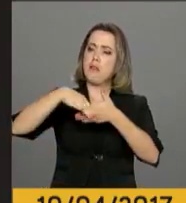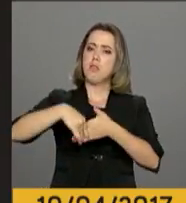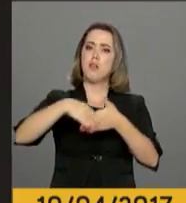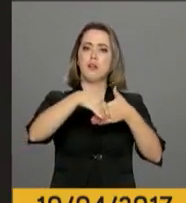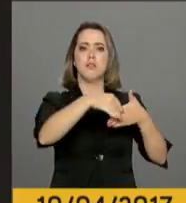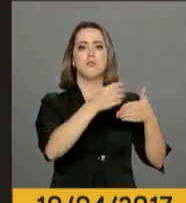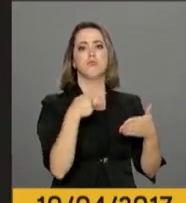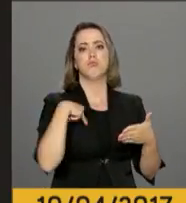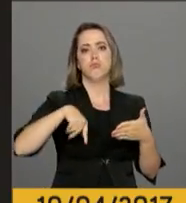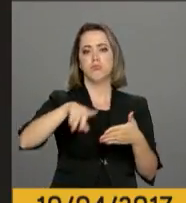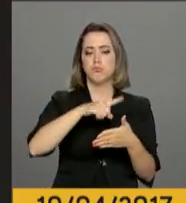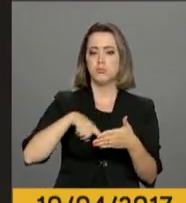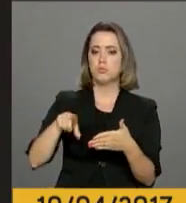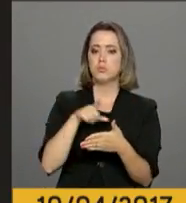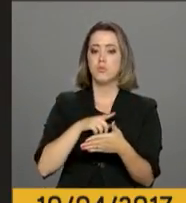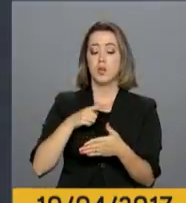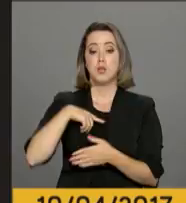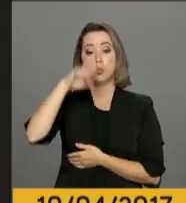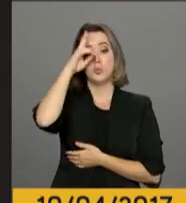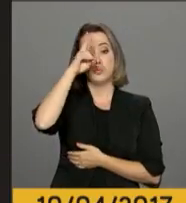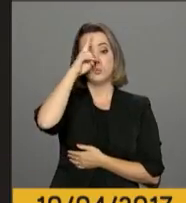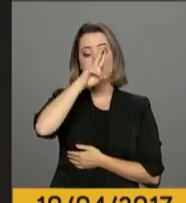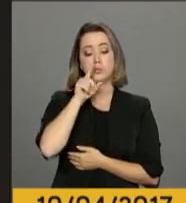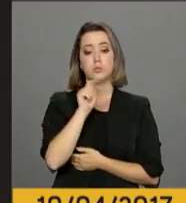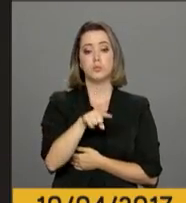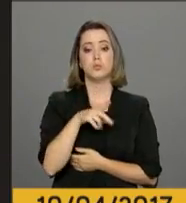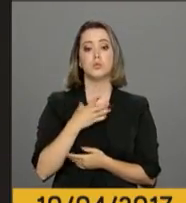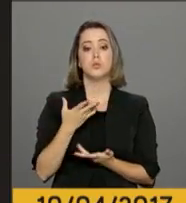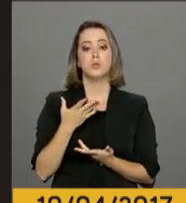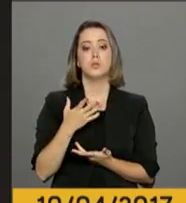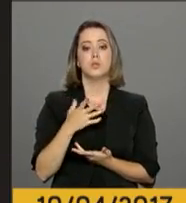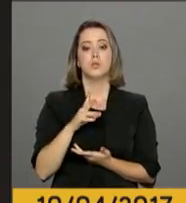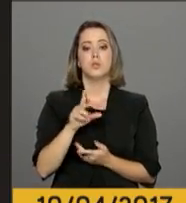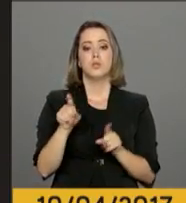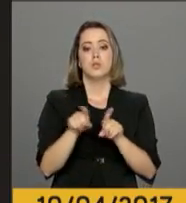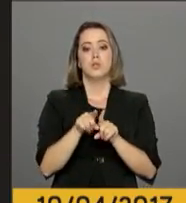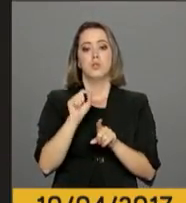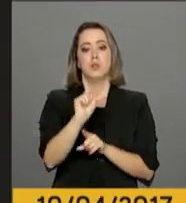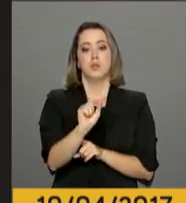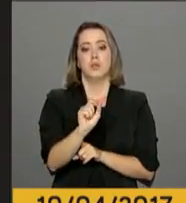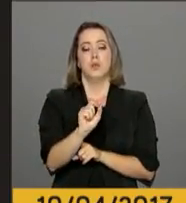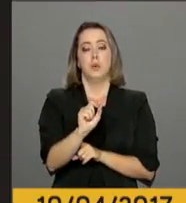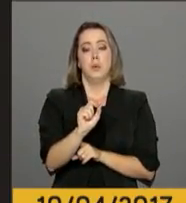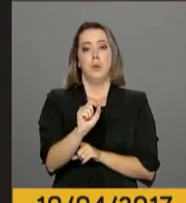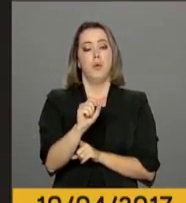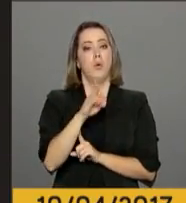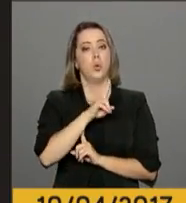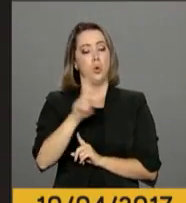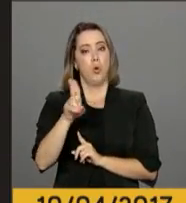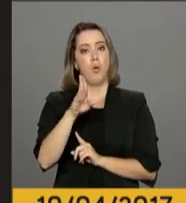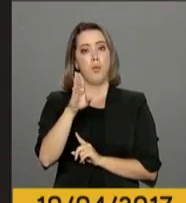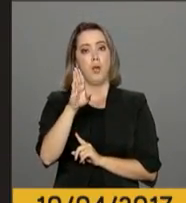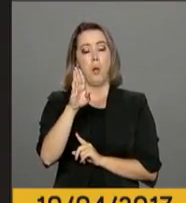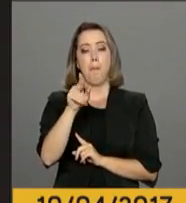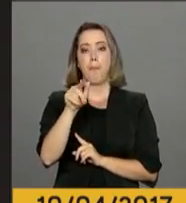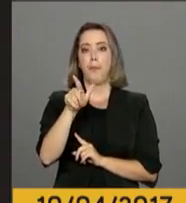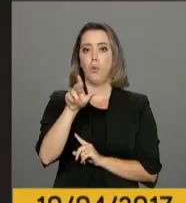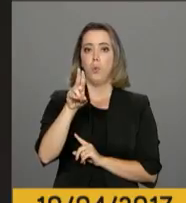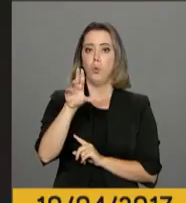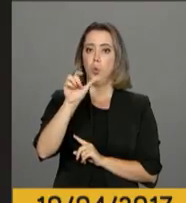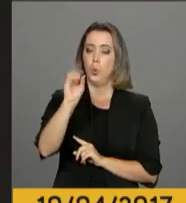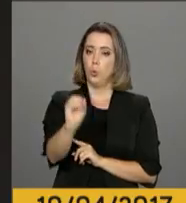época. Recordo aqui, como o patriarca maronita Boulos Massad, o governador de